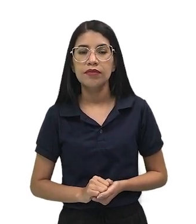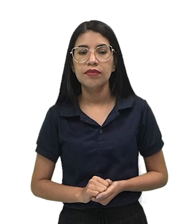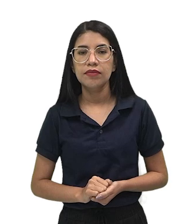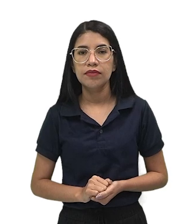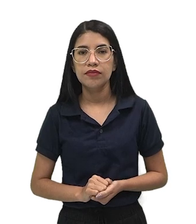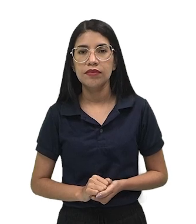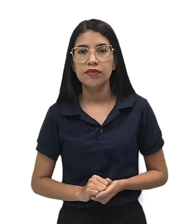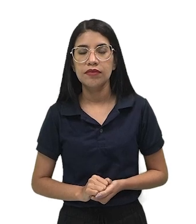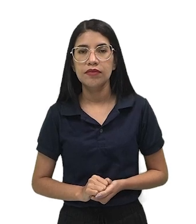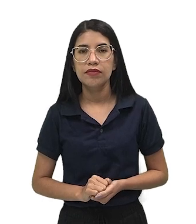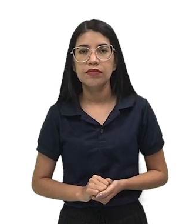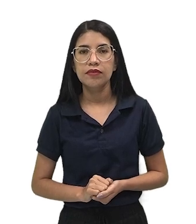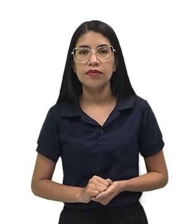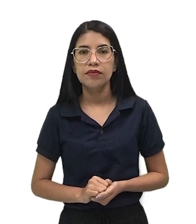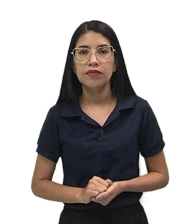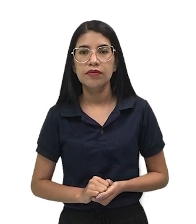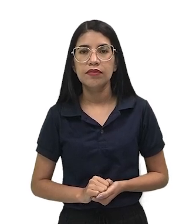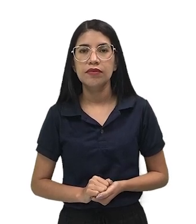1980,